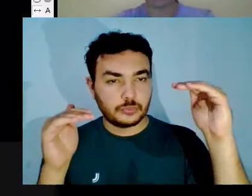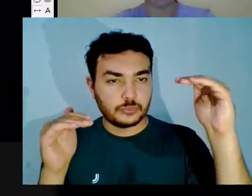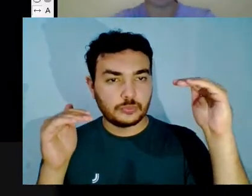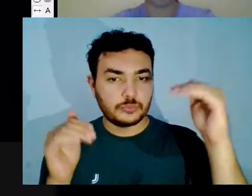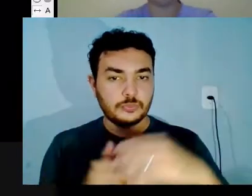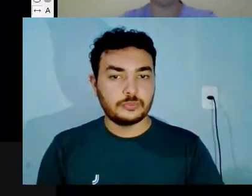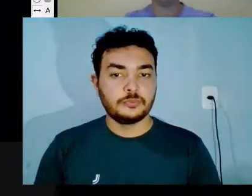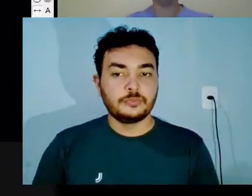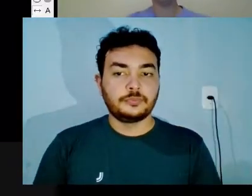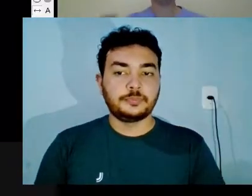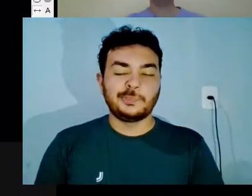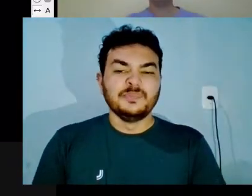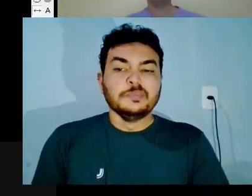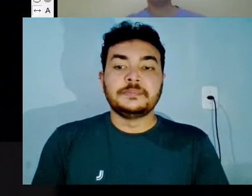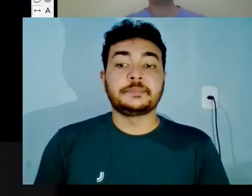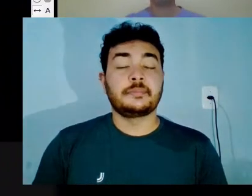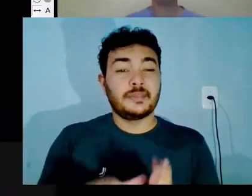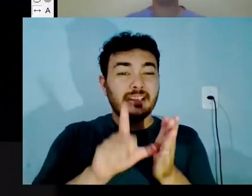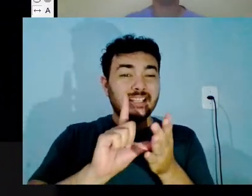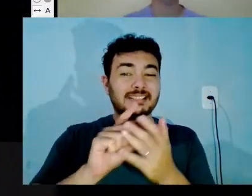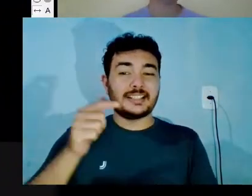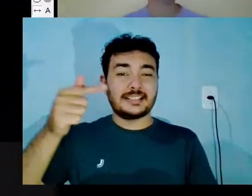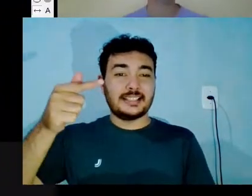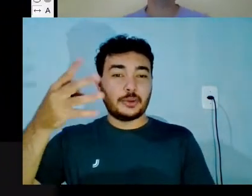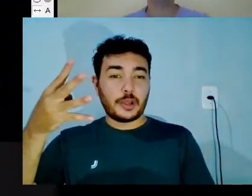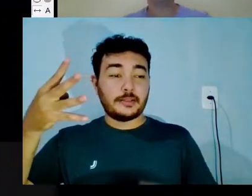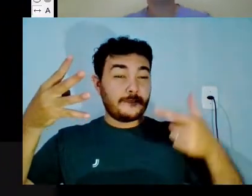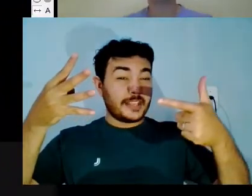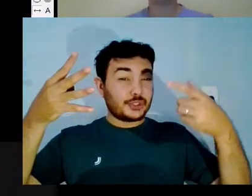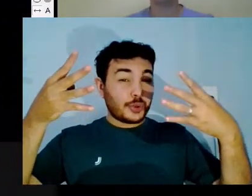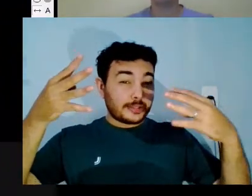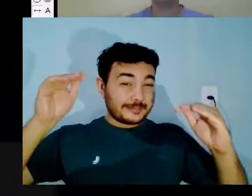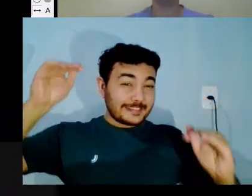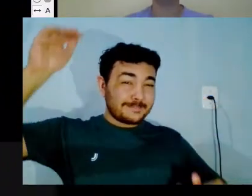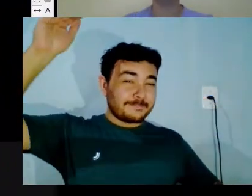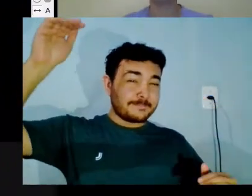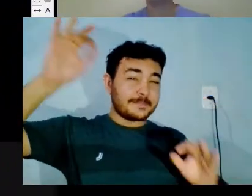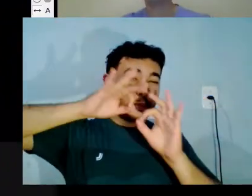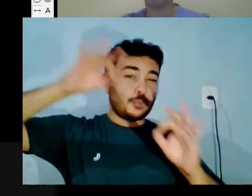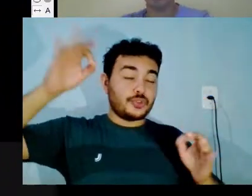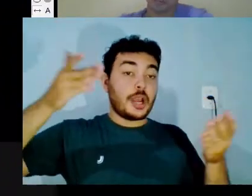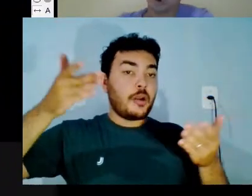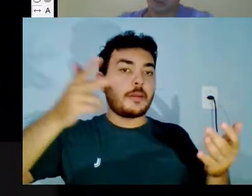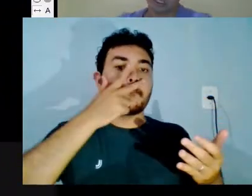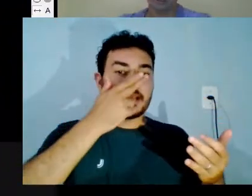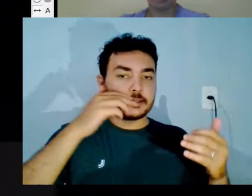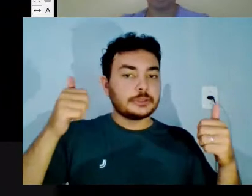Ó, de 74,1 em relação a 24, a diferença é menor em relação a 74,1